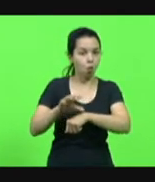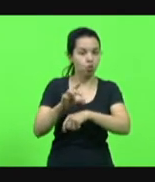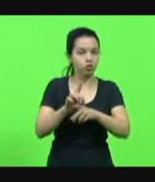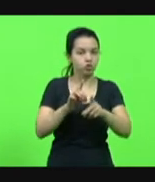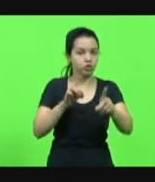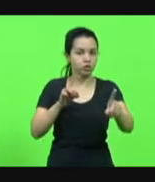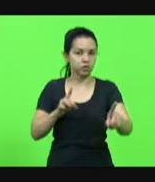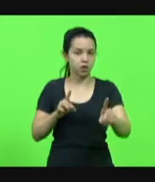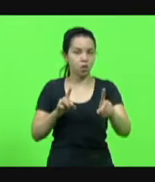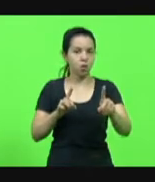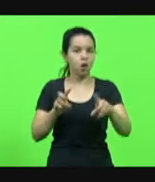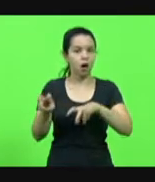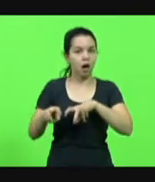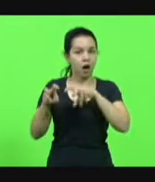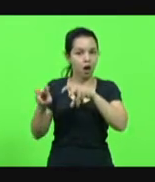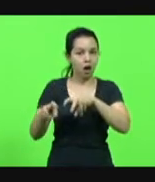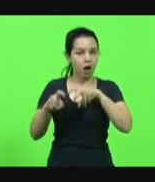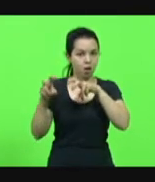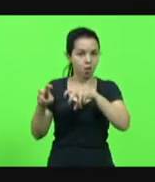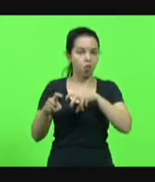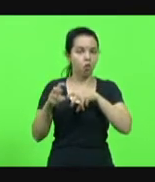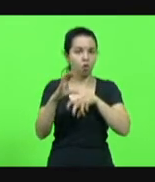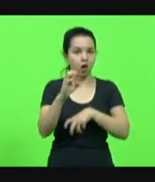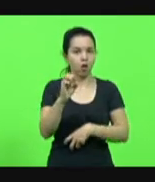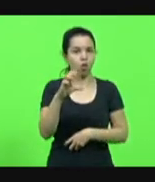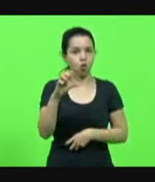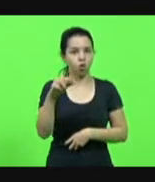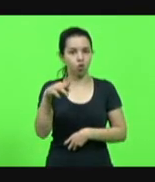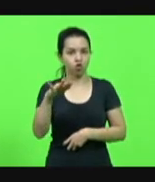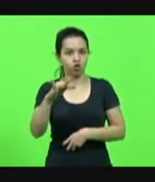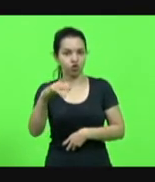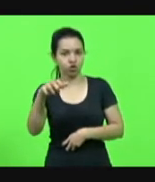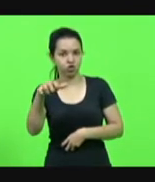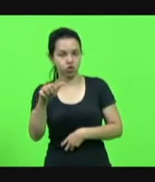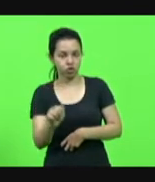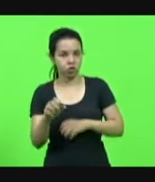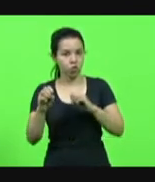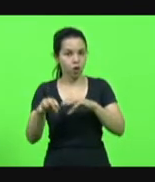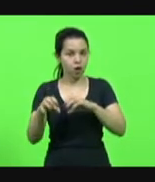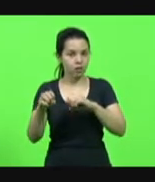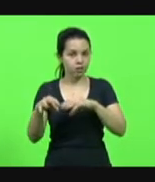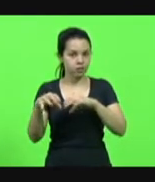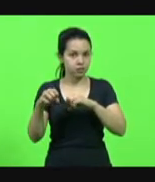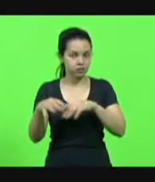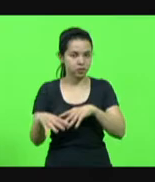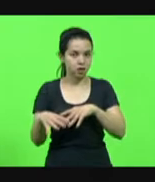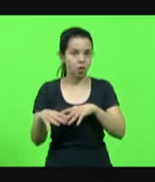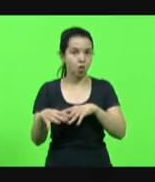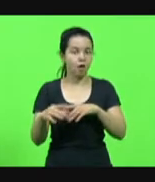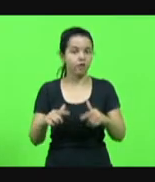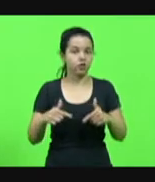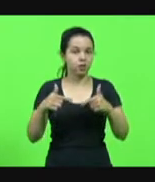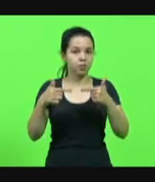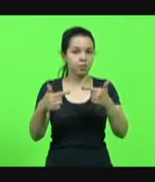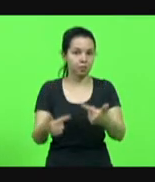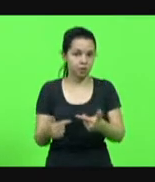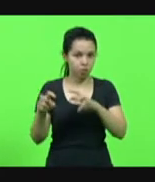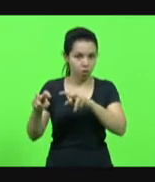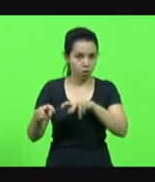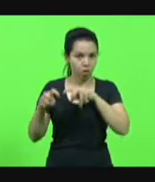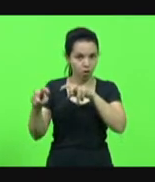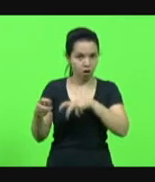Agroecologia e Educação do Campo. Alimentação e educação no enfrentamento ao agronegócio e